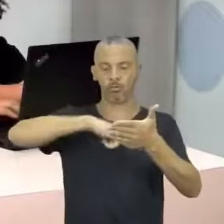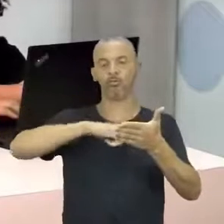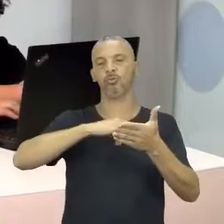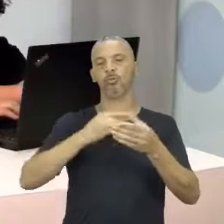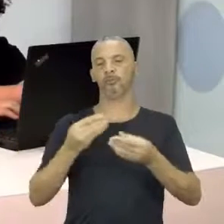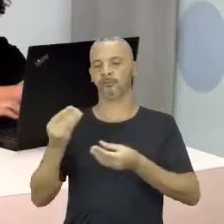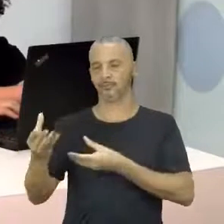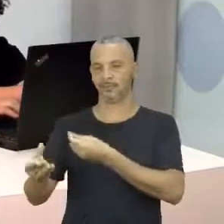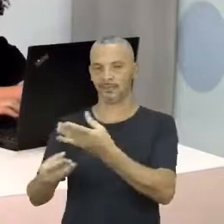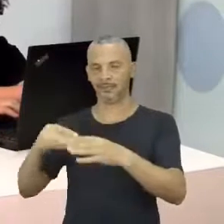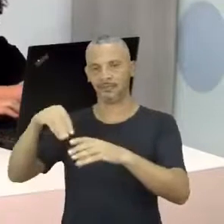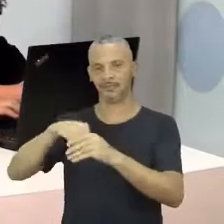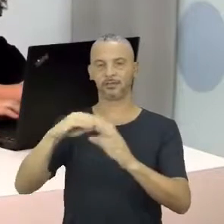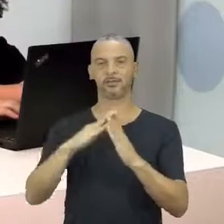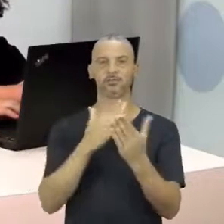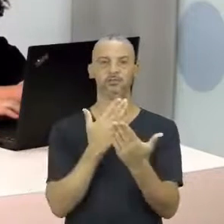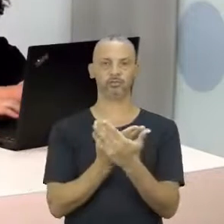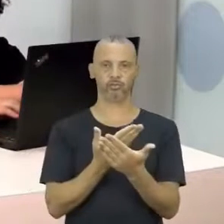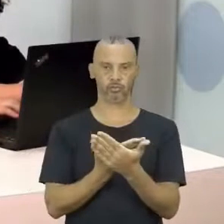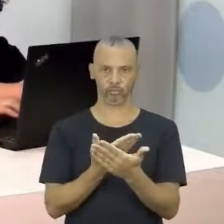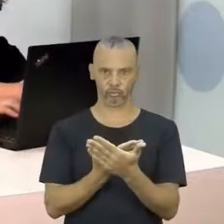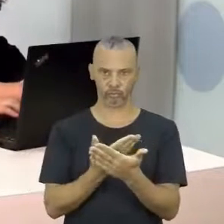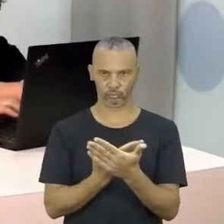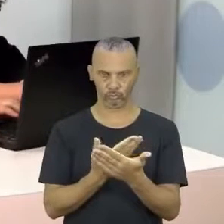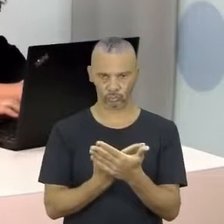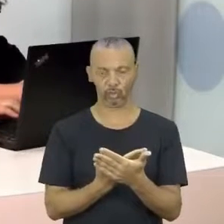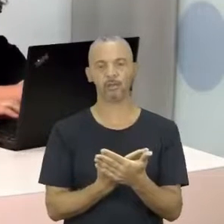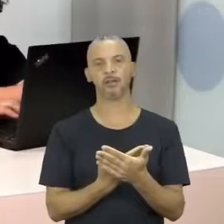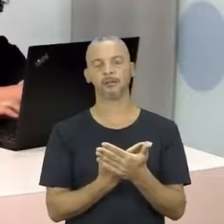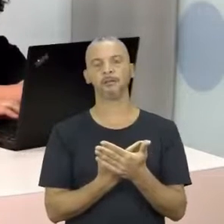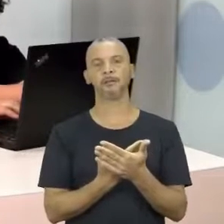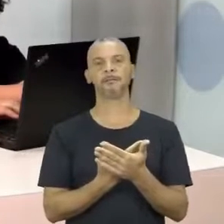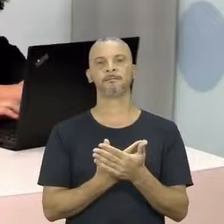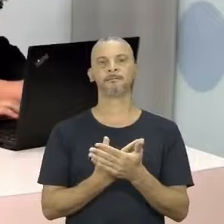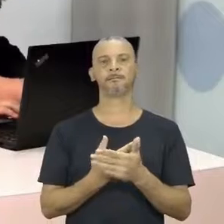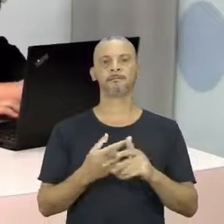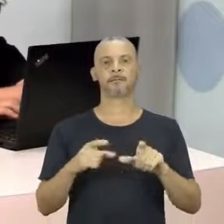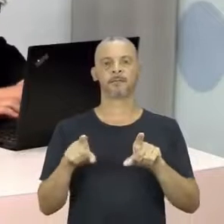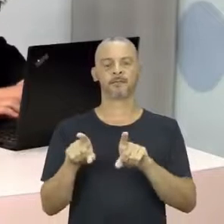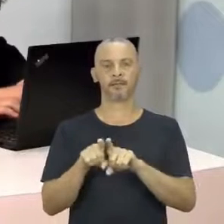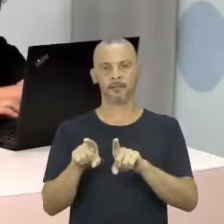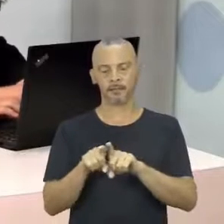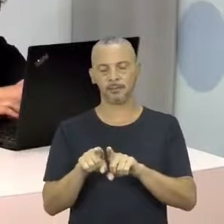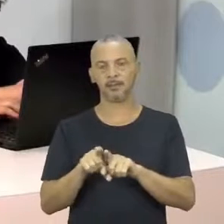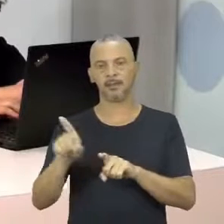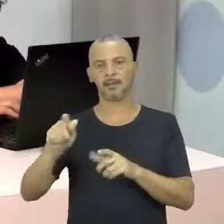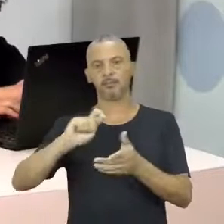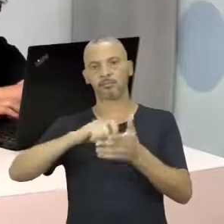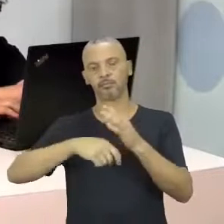na sua unidade escolar, para gerente de organização, né, para a GOI, da sua unidade,